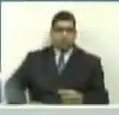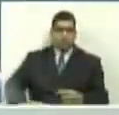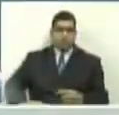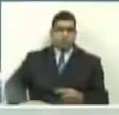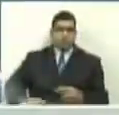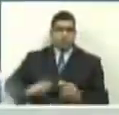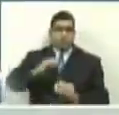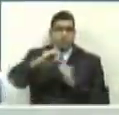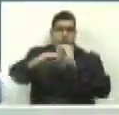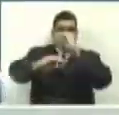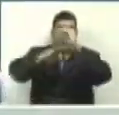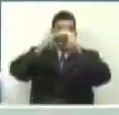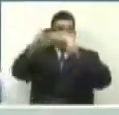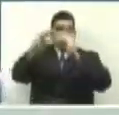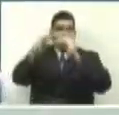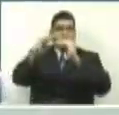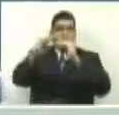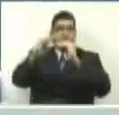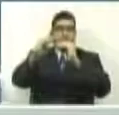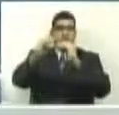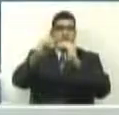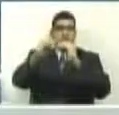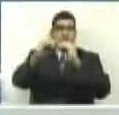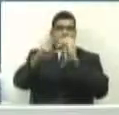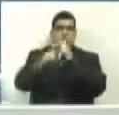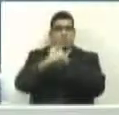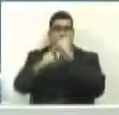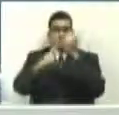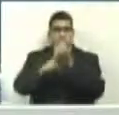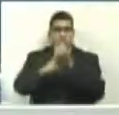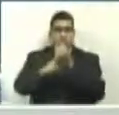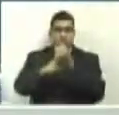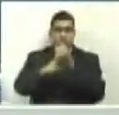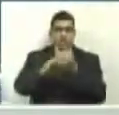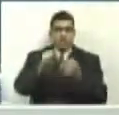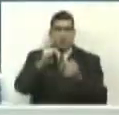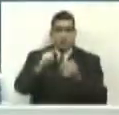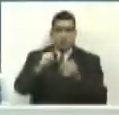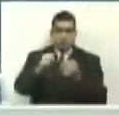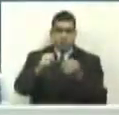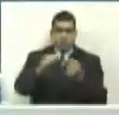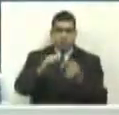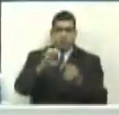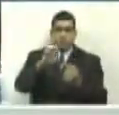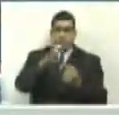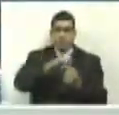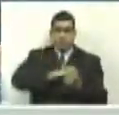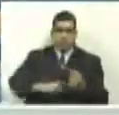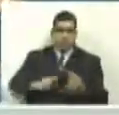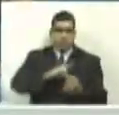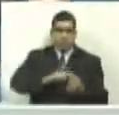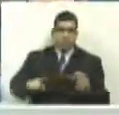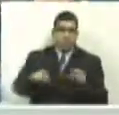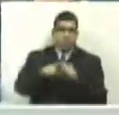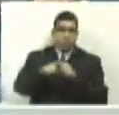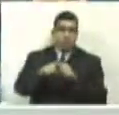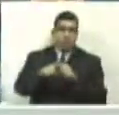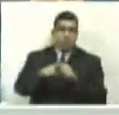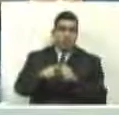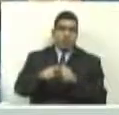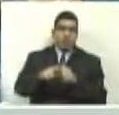os avanços dos índices sociais nos 8 anos do ex-governador. Porque os números não